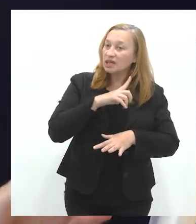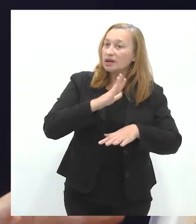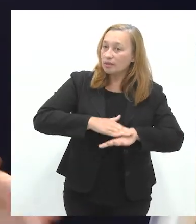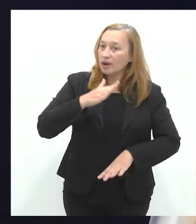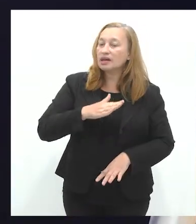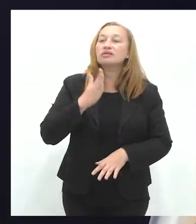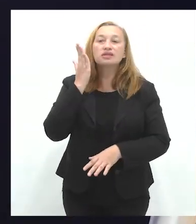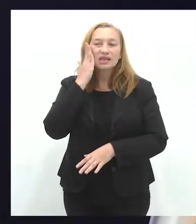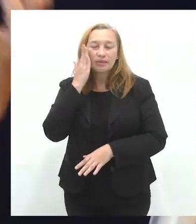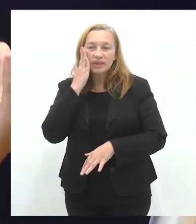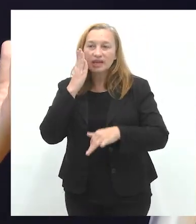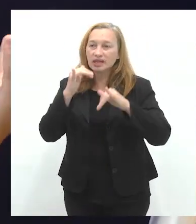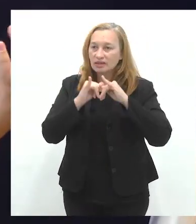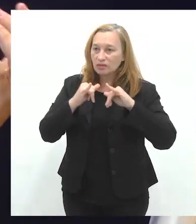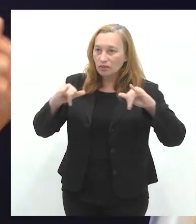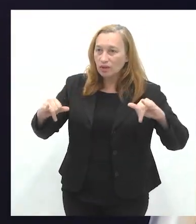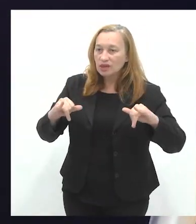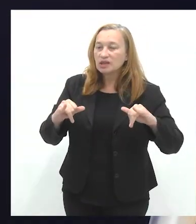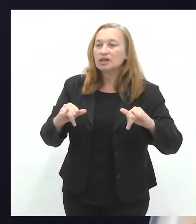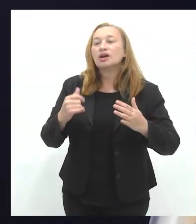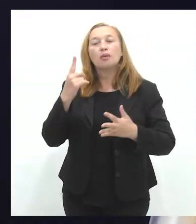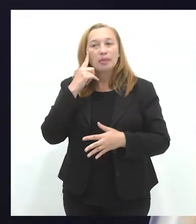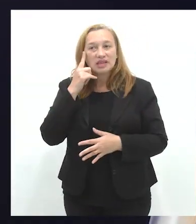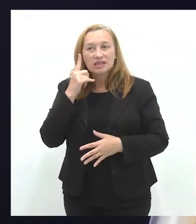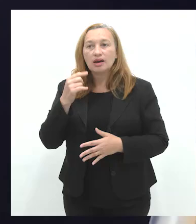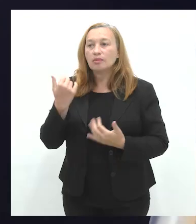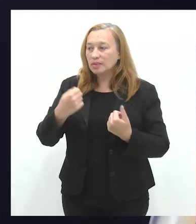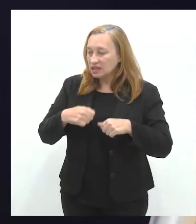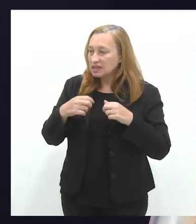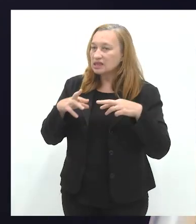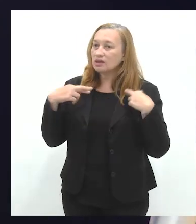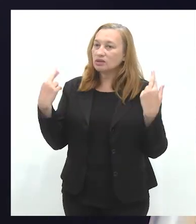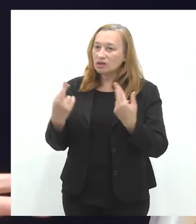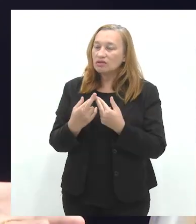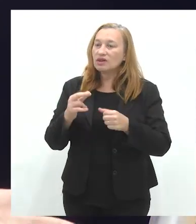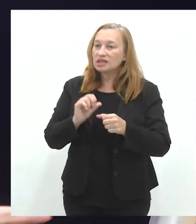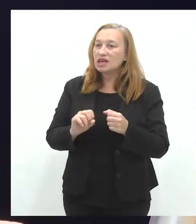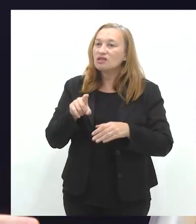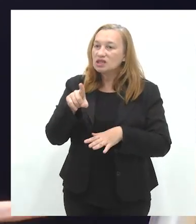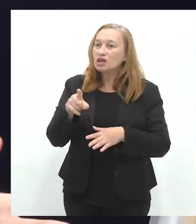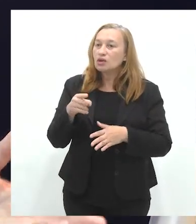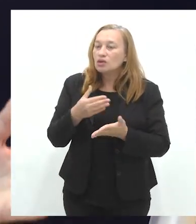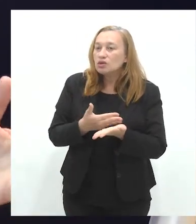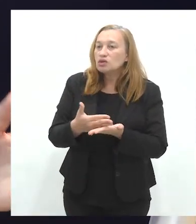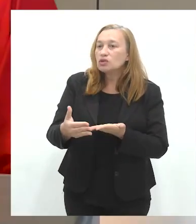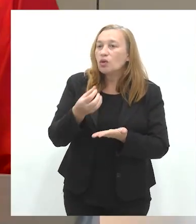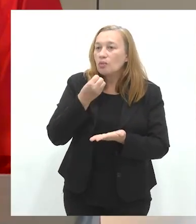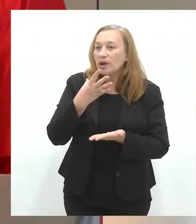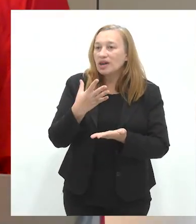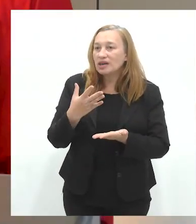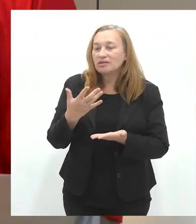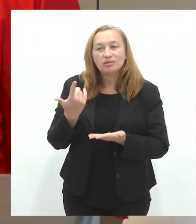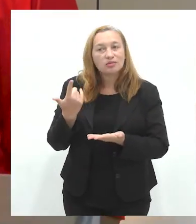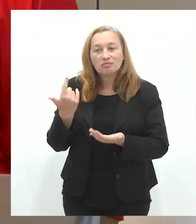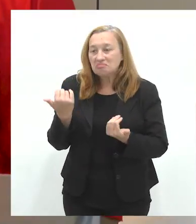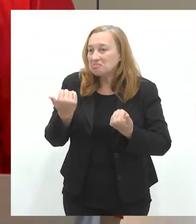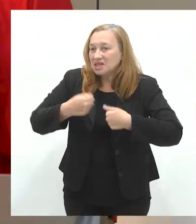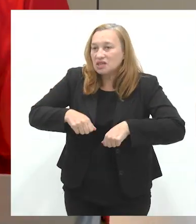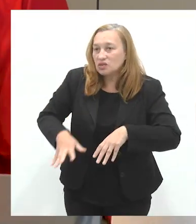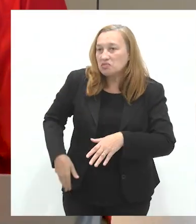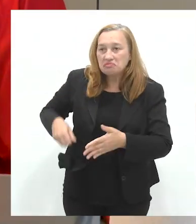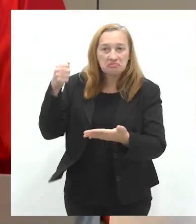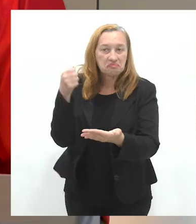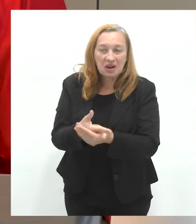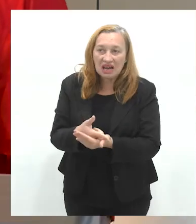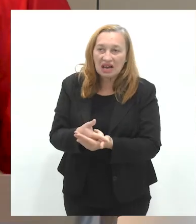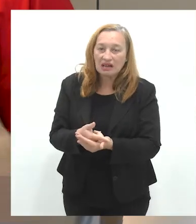sabia que É, viriam, porque eu tinha um anúncio, sim. e aí eu pensava, eu tenho que fazer uma reunião, onde eu Eu vou acho que você fazer? começou até bem, não precisar colocar a mão no bolso para